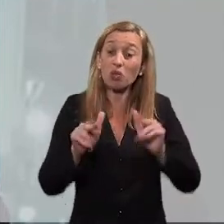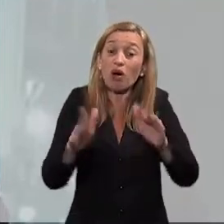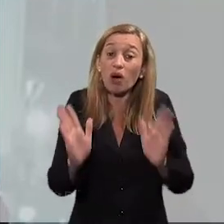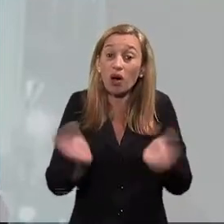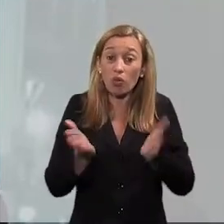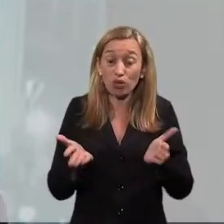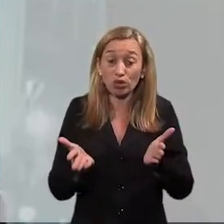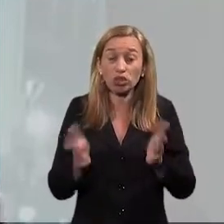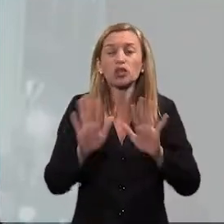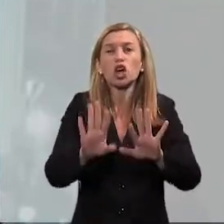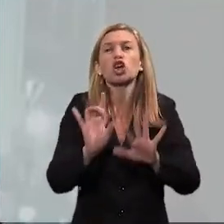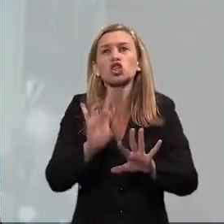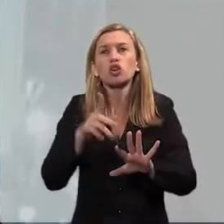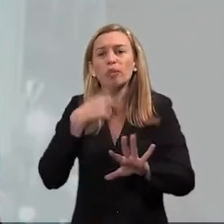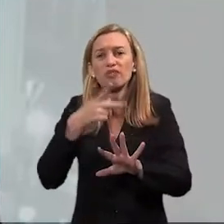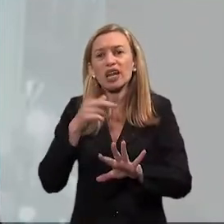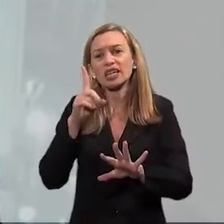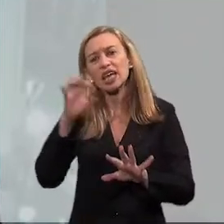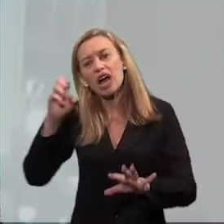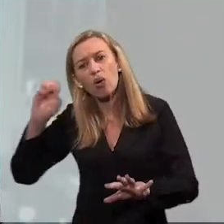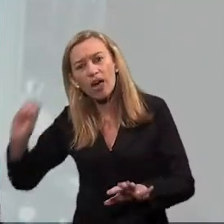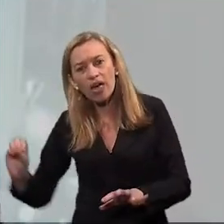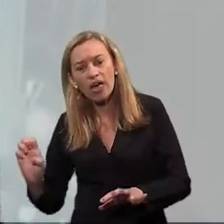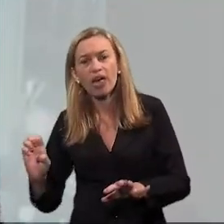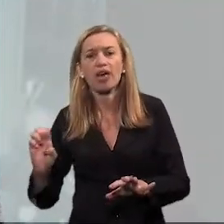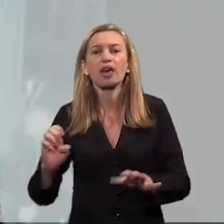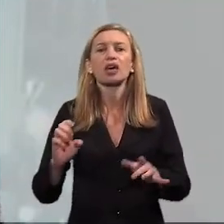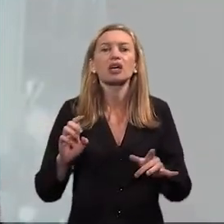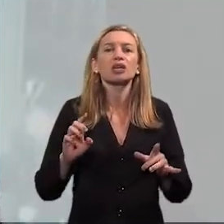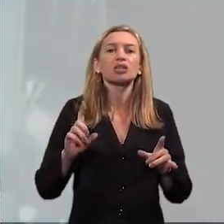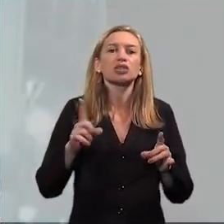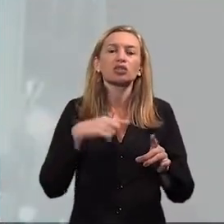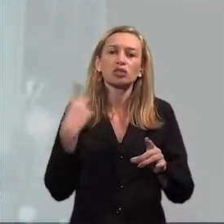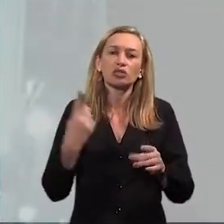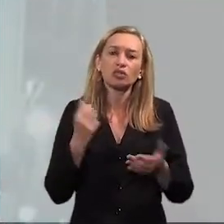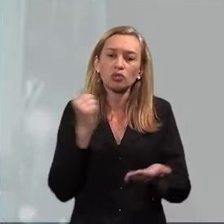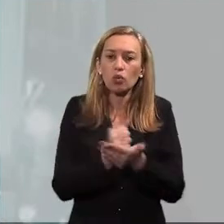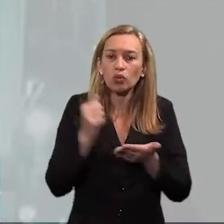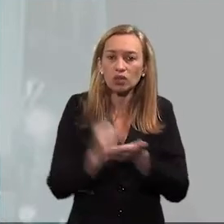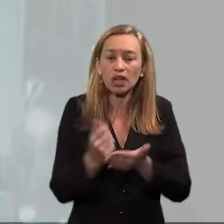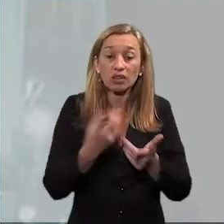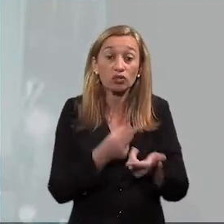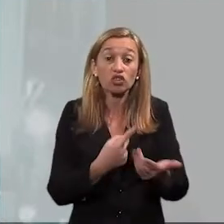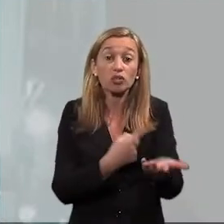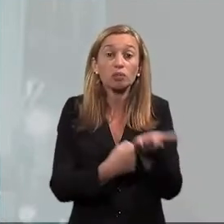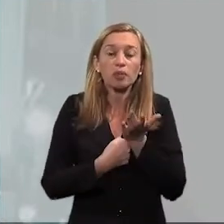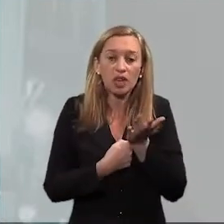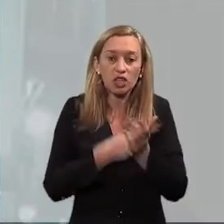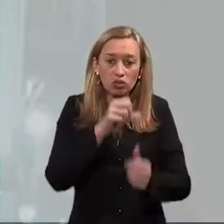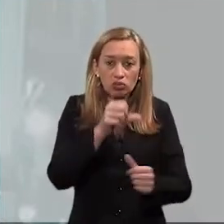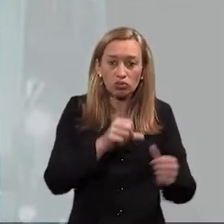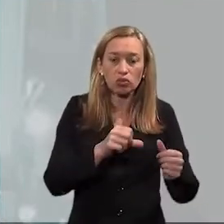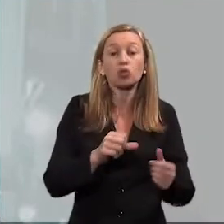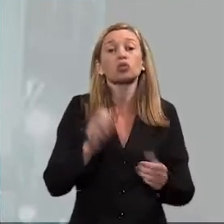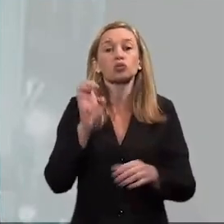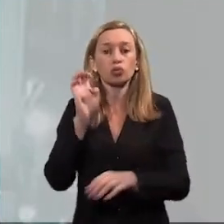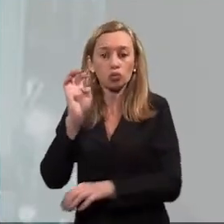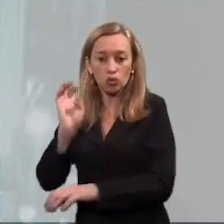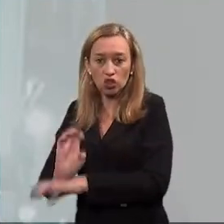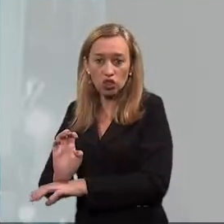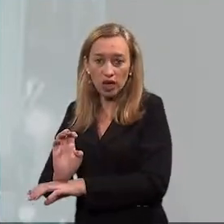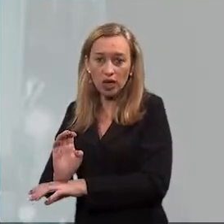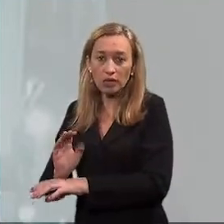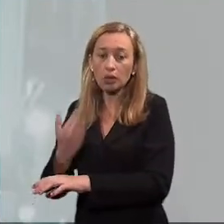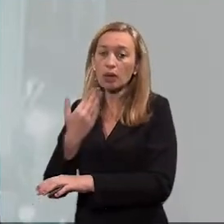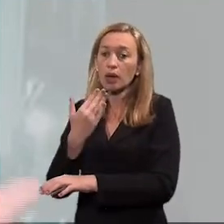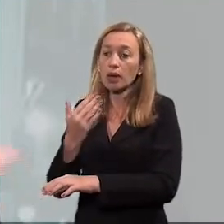acontecendo. Só para esclarecer do que é Delaware, do que é isso, a gente está falando de um contrato de empréstimo às avessas, onde o